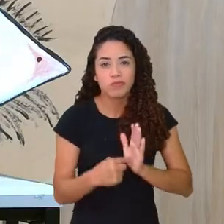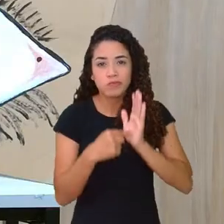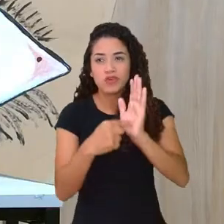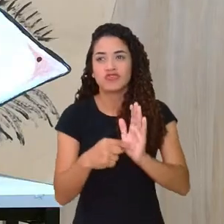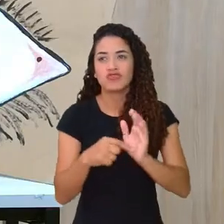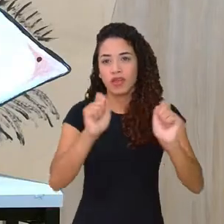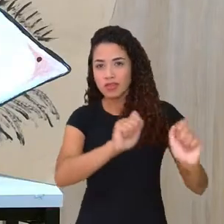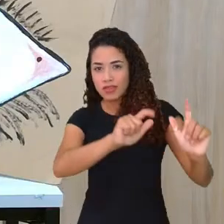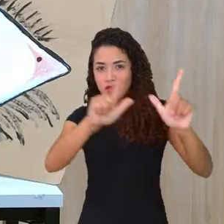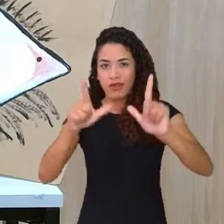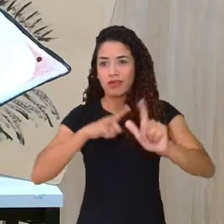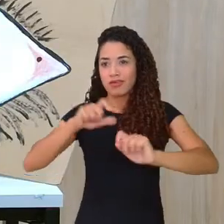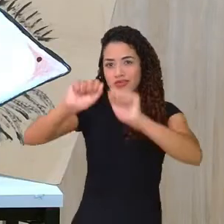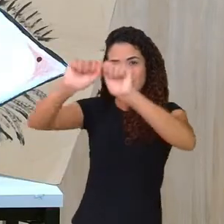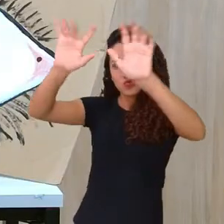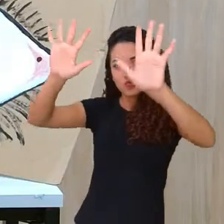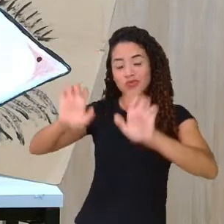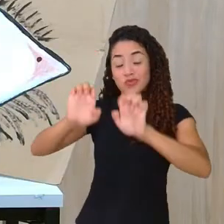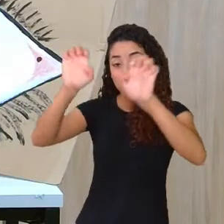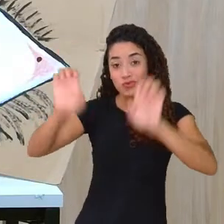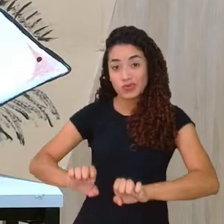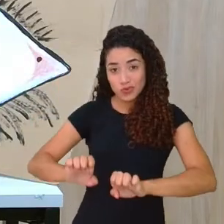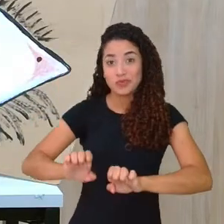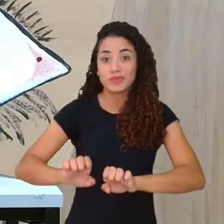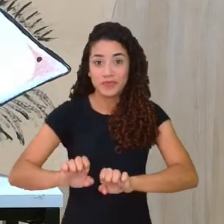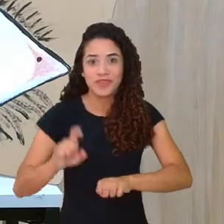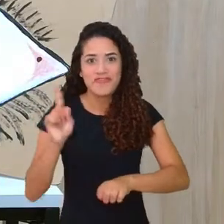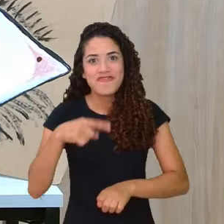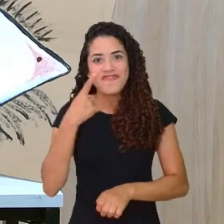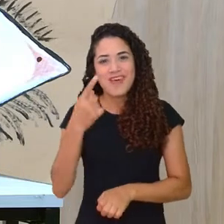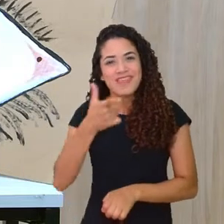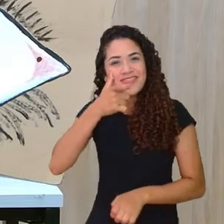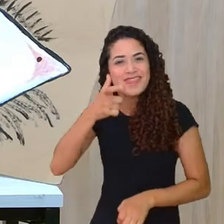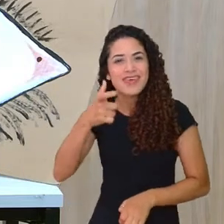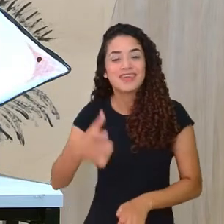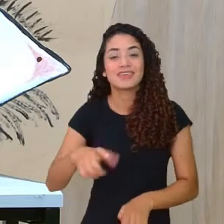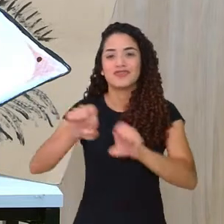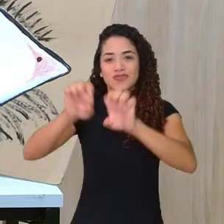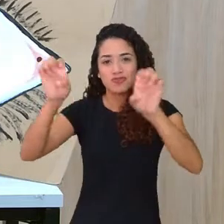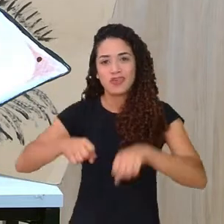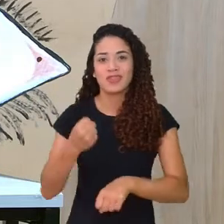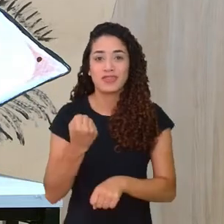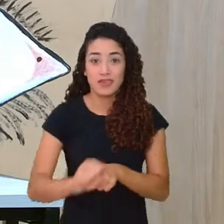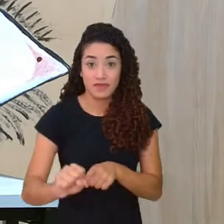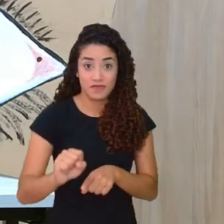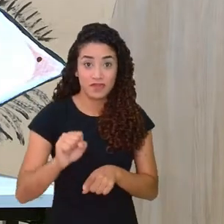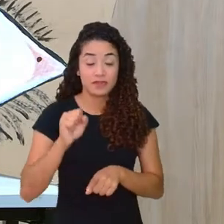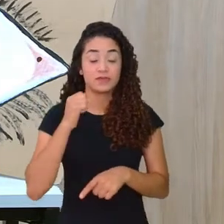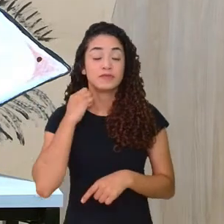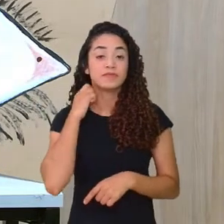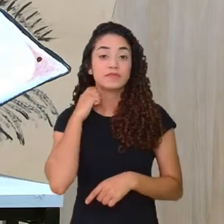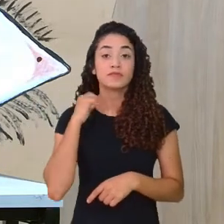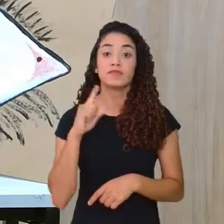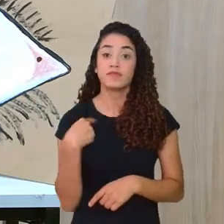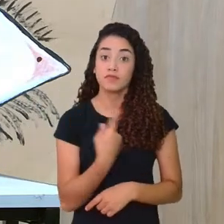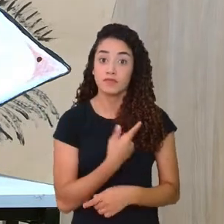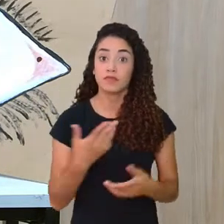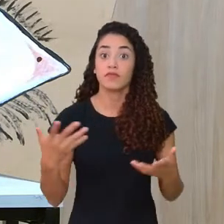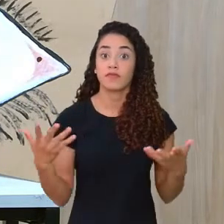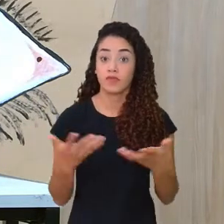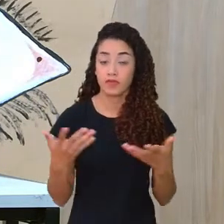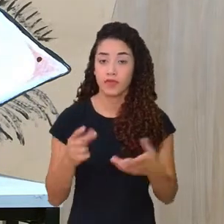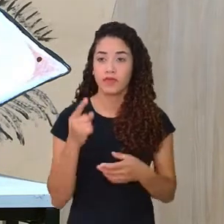essa estrutura. Então, vejam que é interessante a questão aí das estruturas de defesa. O que nós vamos ver agora são